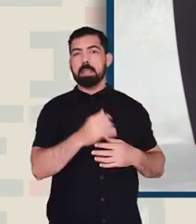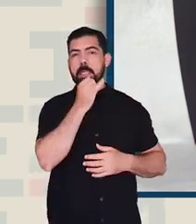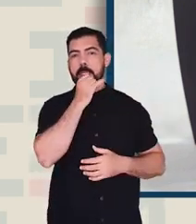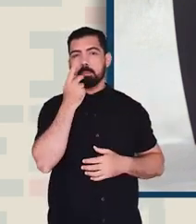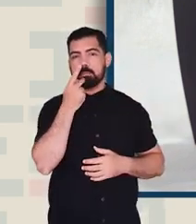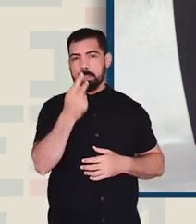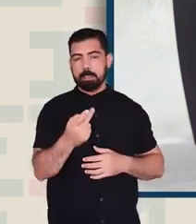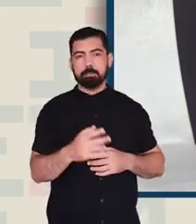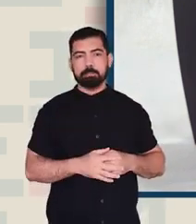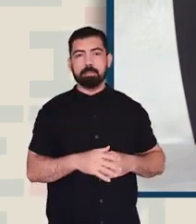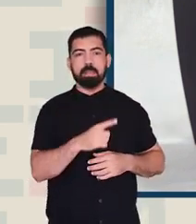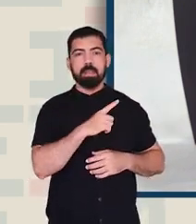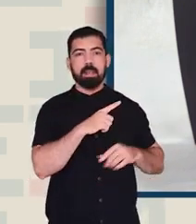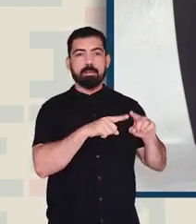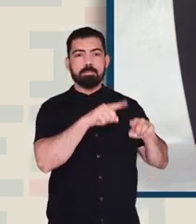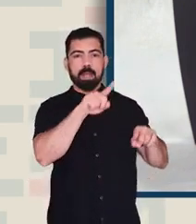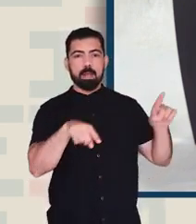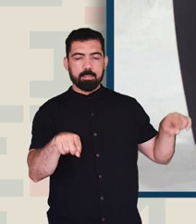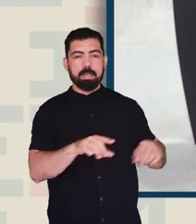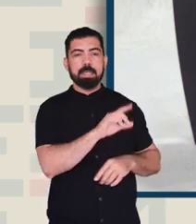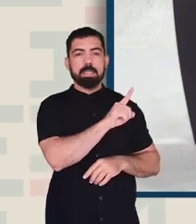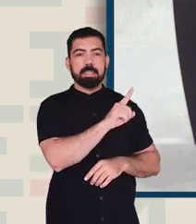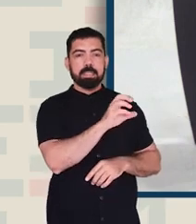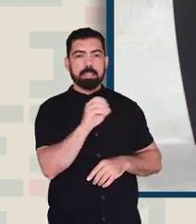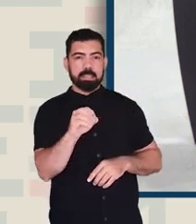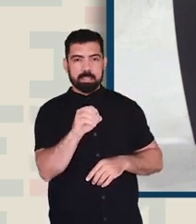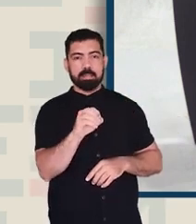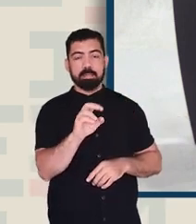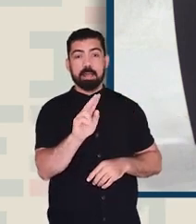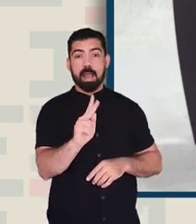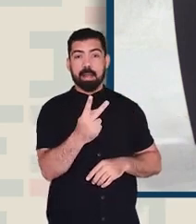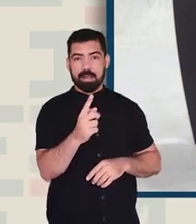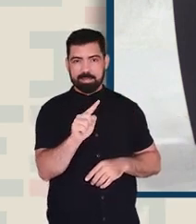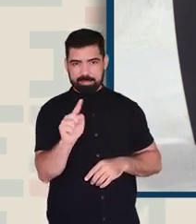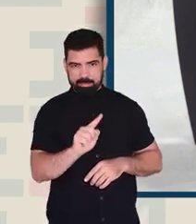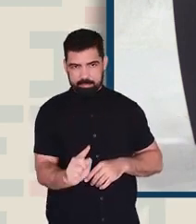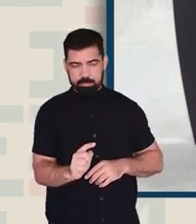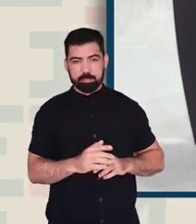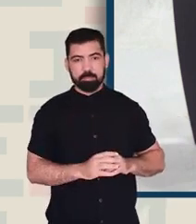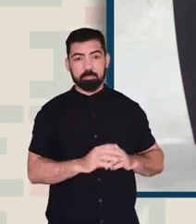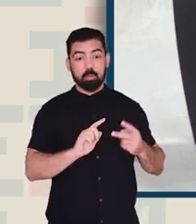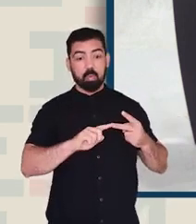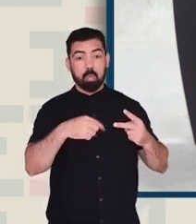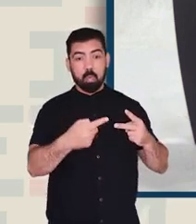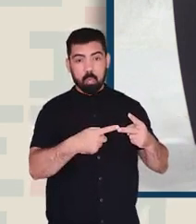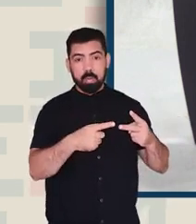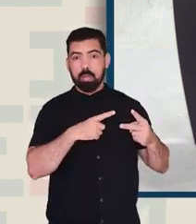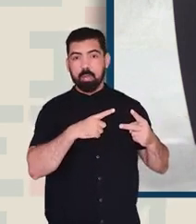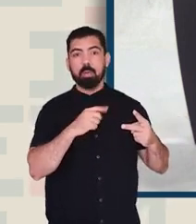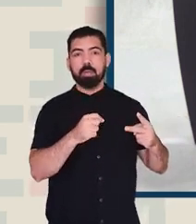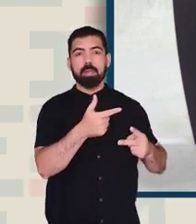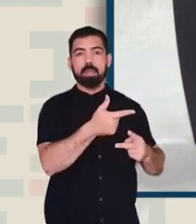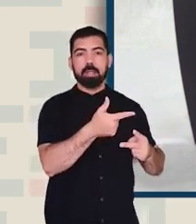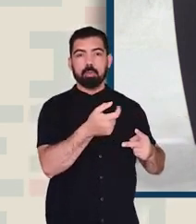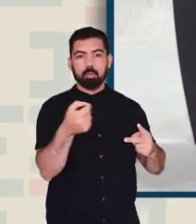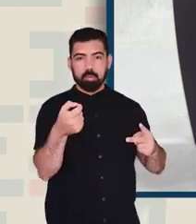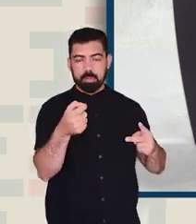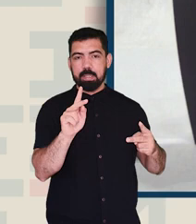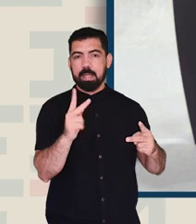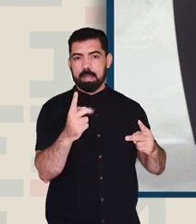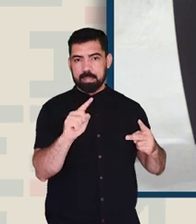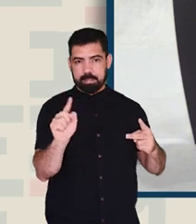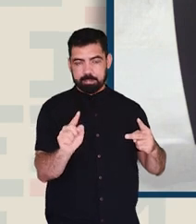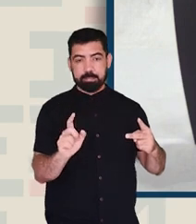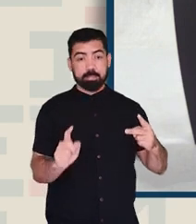dizer que ela tenha uma frequência de 100 Hz. O próximo parcial, ele vai ter uma frequência de 200 Hz.